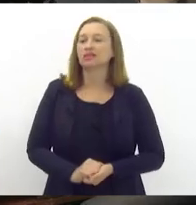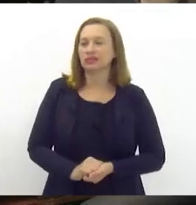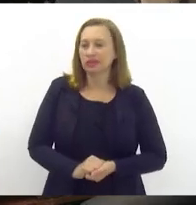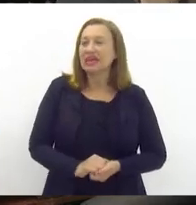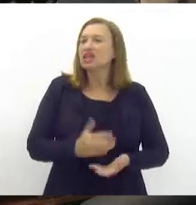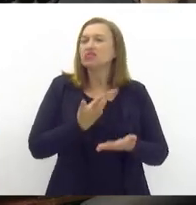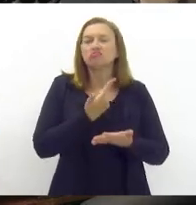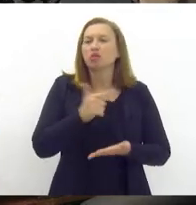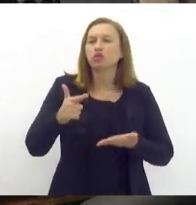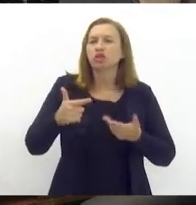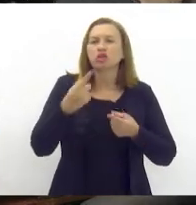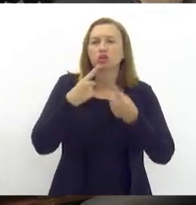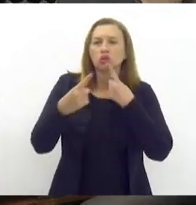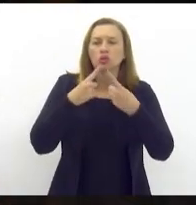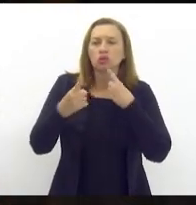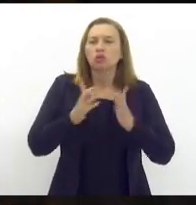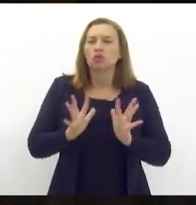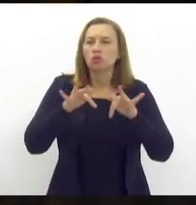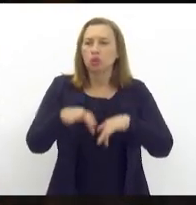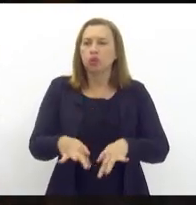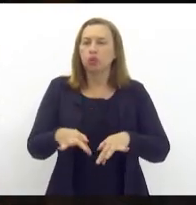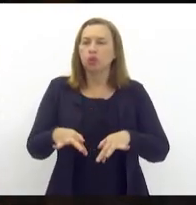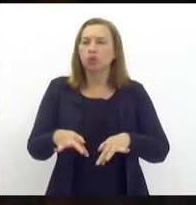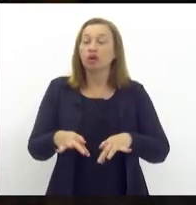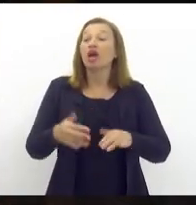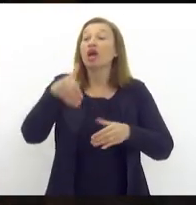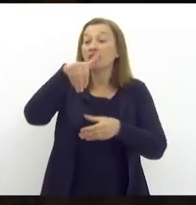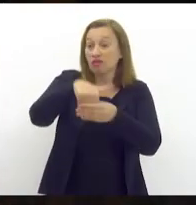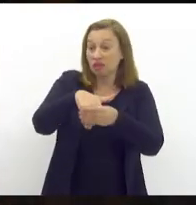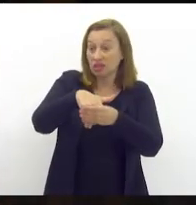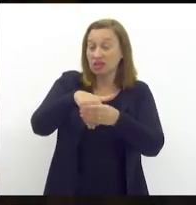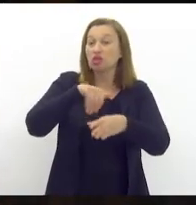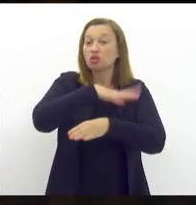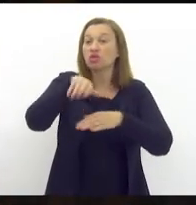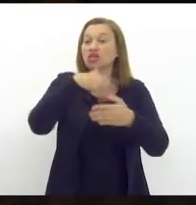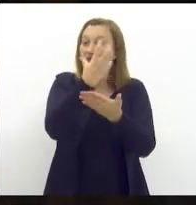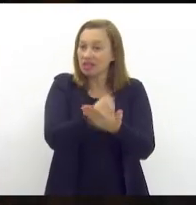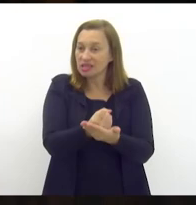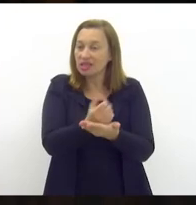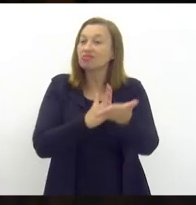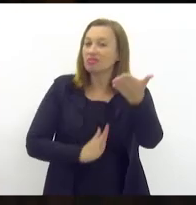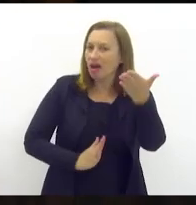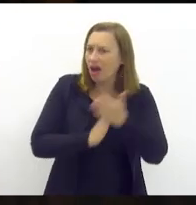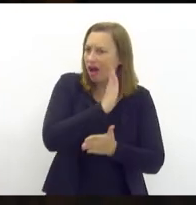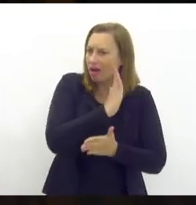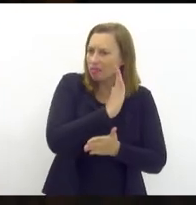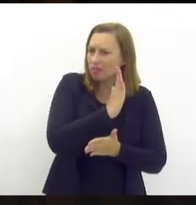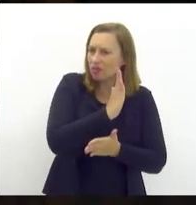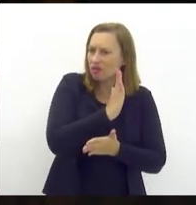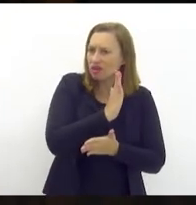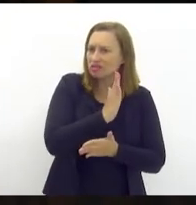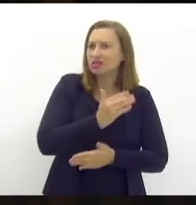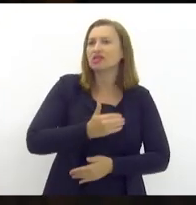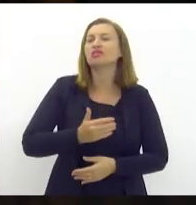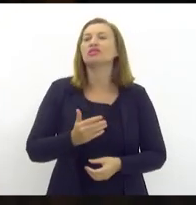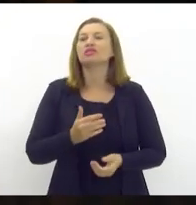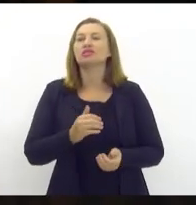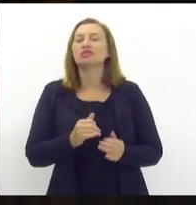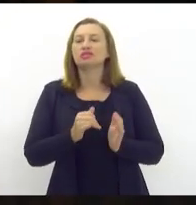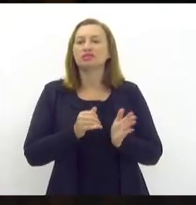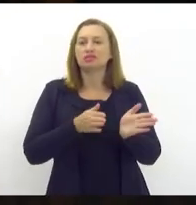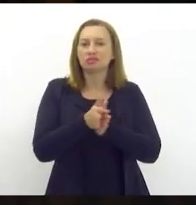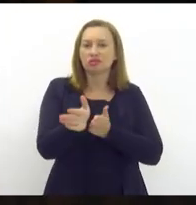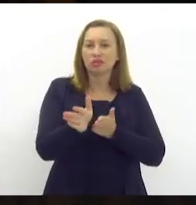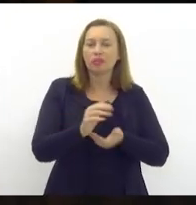Não havendo mais quem queira discutir, encerrada a discussão. Em votação, os senhores que aprovam permaneçam como estão. Aprovado, vai